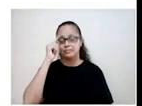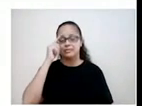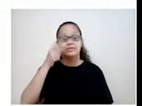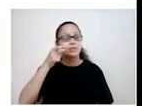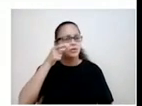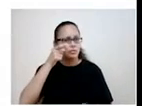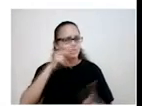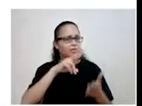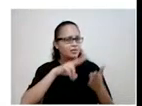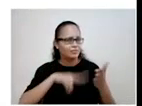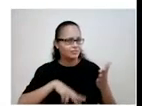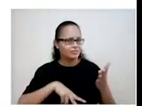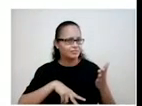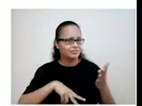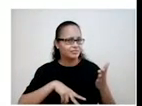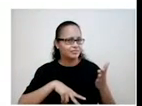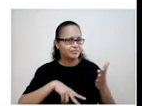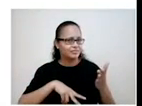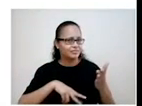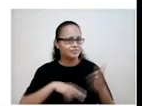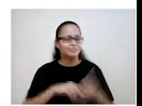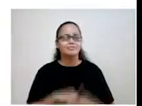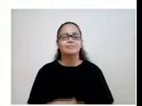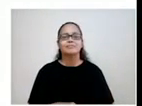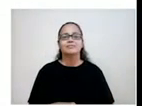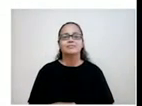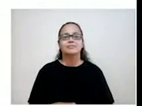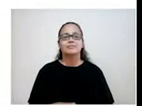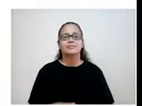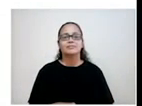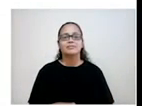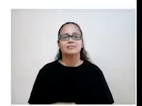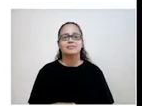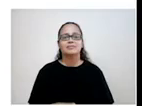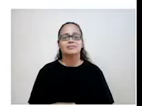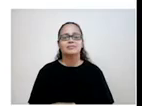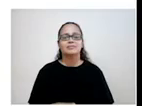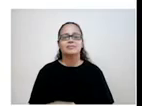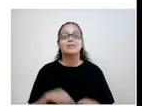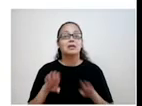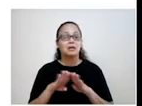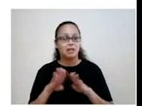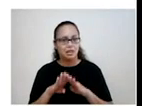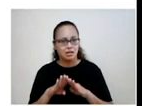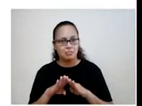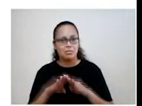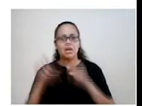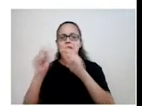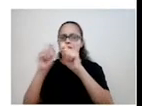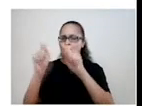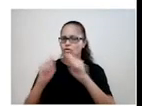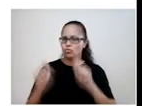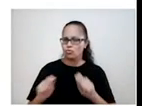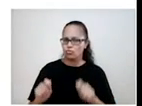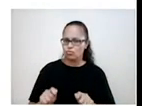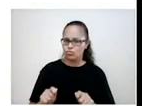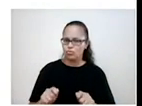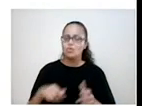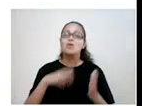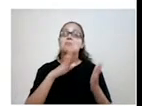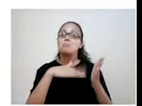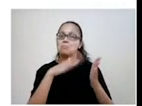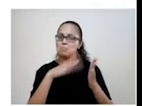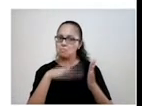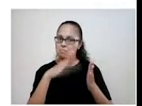Observem o que diz Graça Proença sobre Michelangelo. Além de escultor, Michelangelo foi um pintor